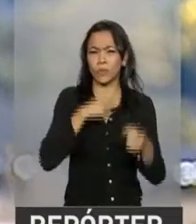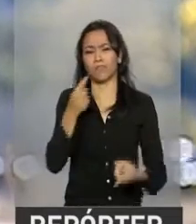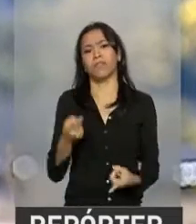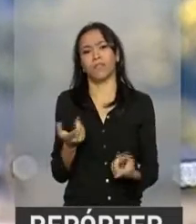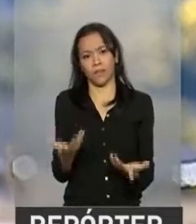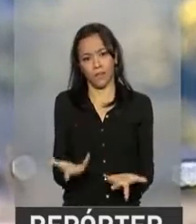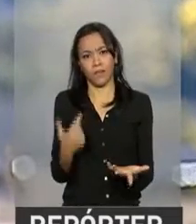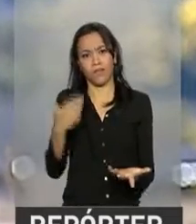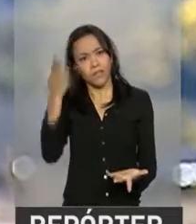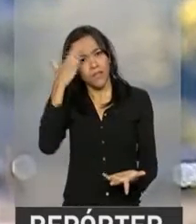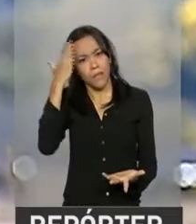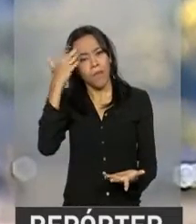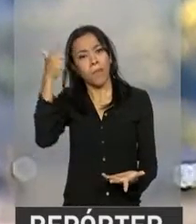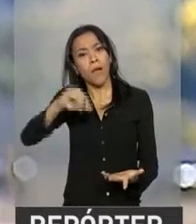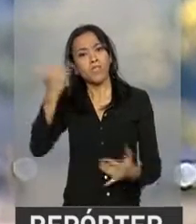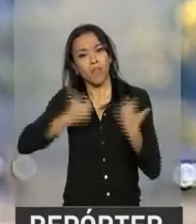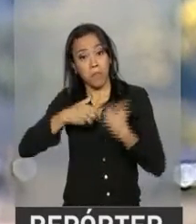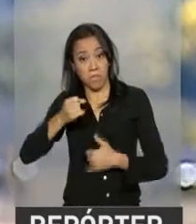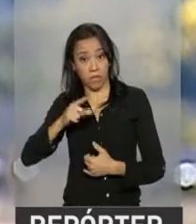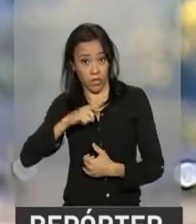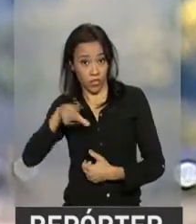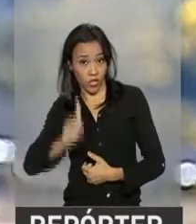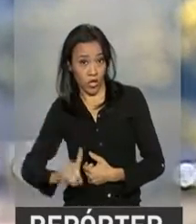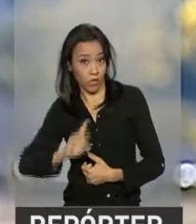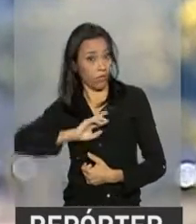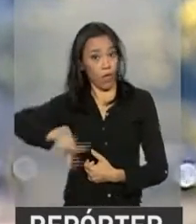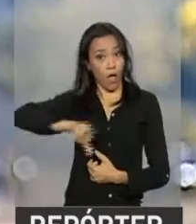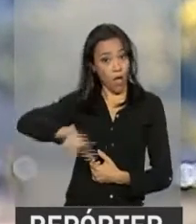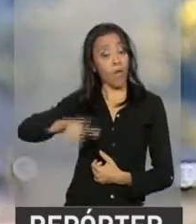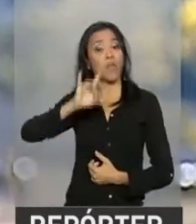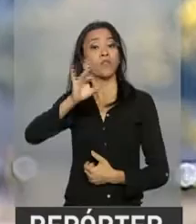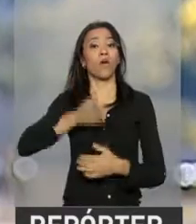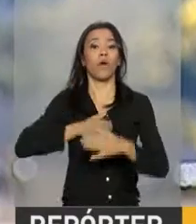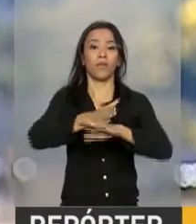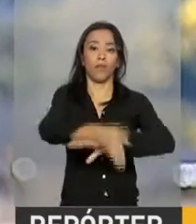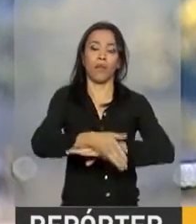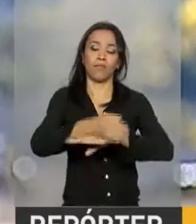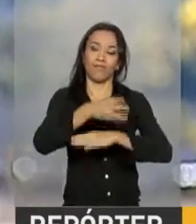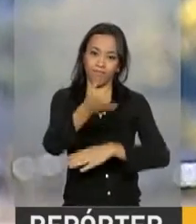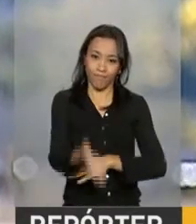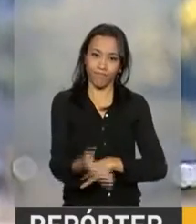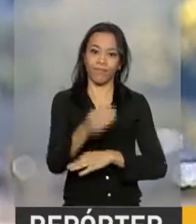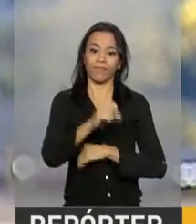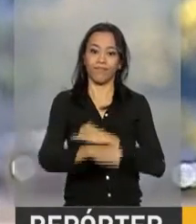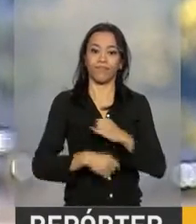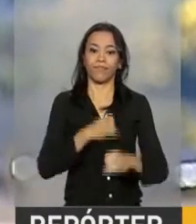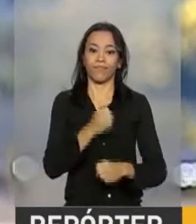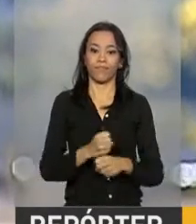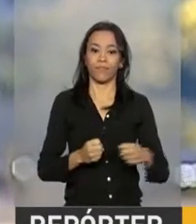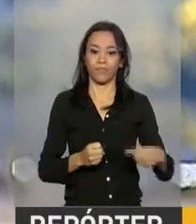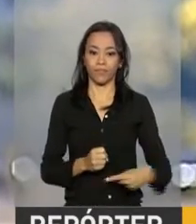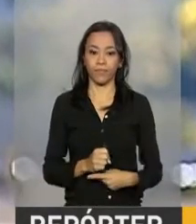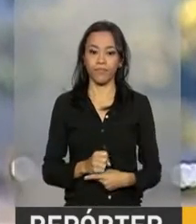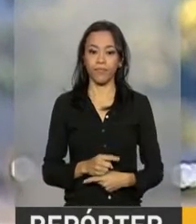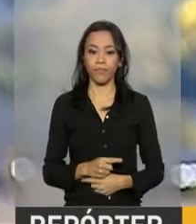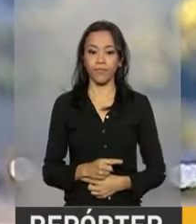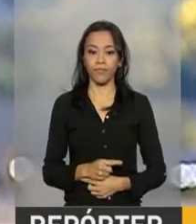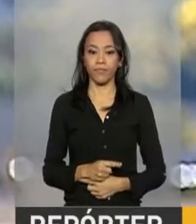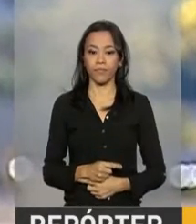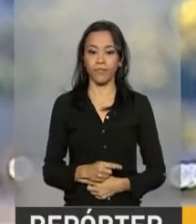quiser consultar se tem direito ou não ao benefício é só acessar o portal abono salarial ponto